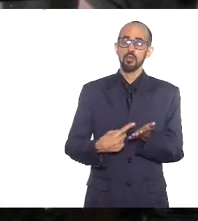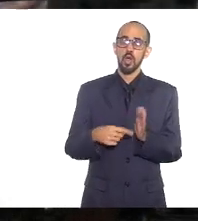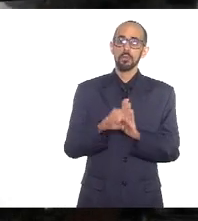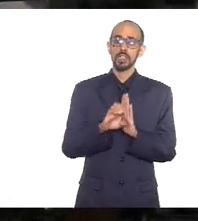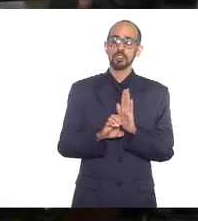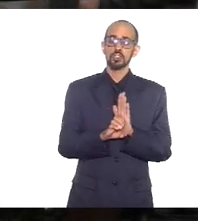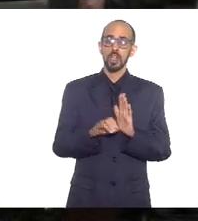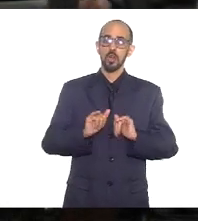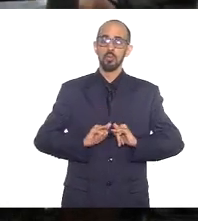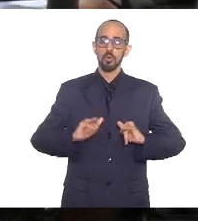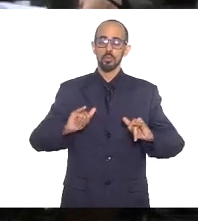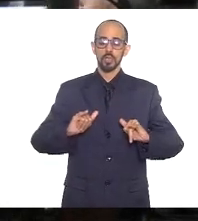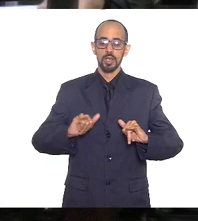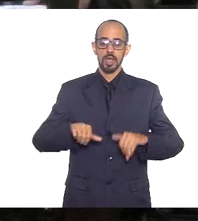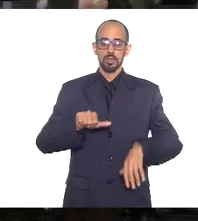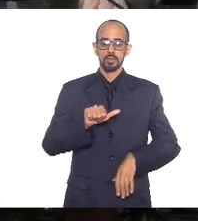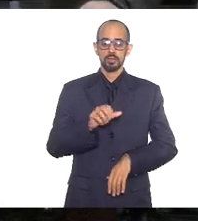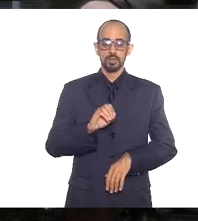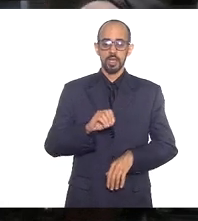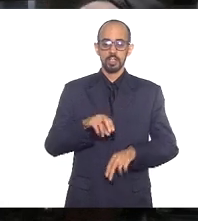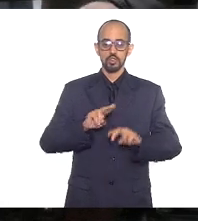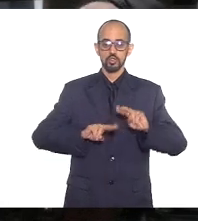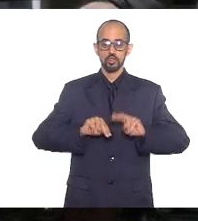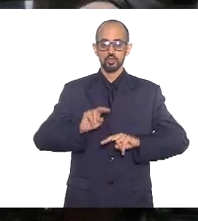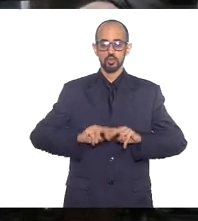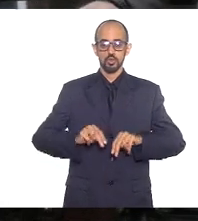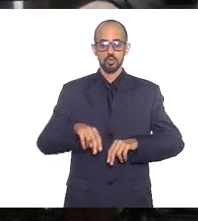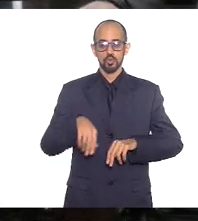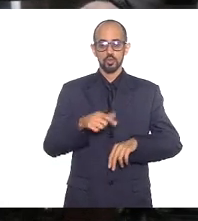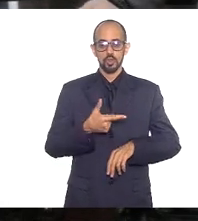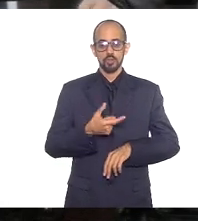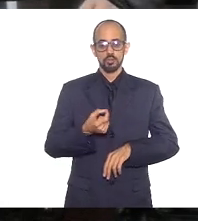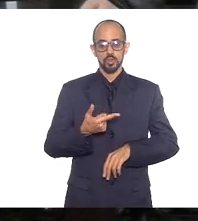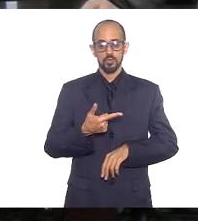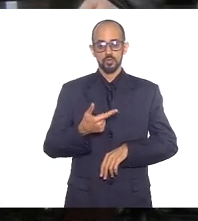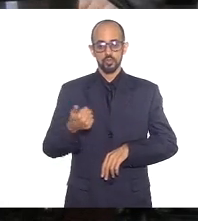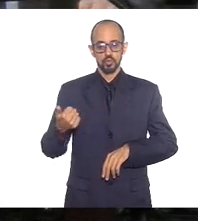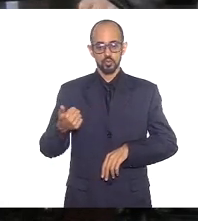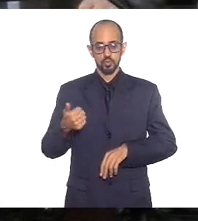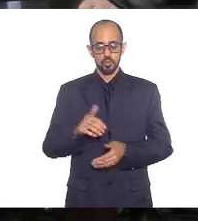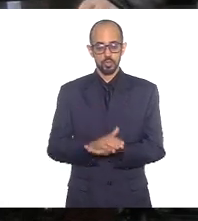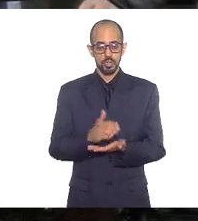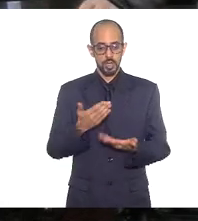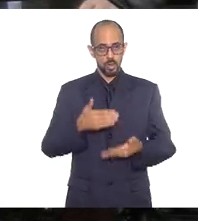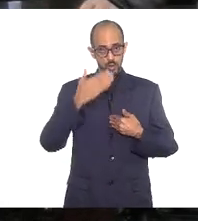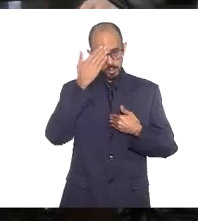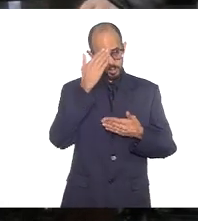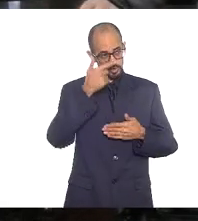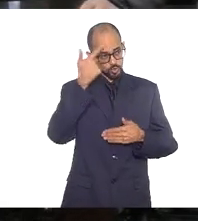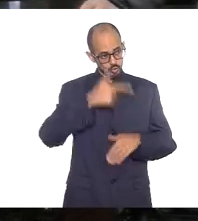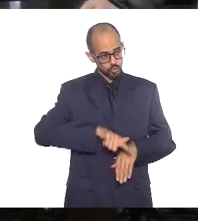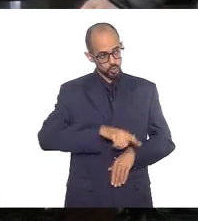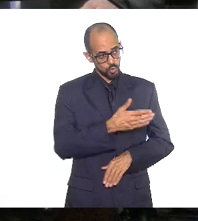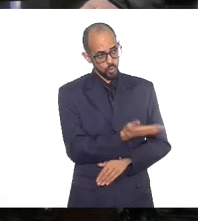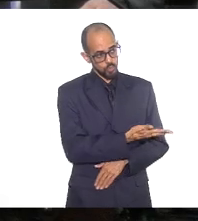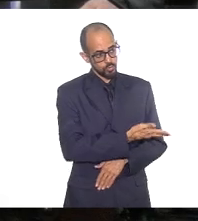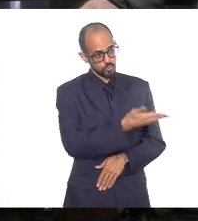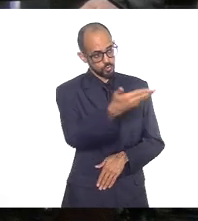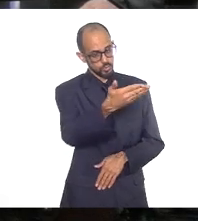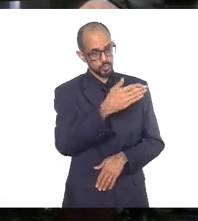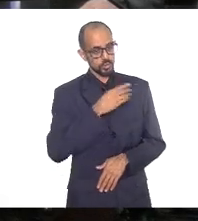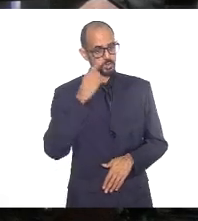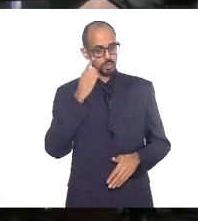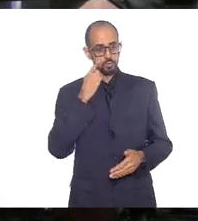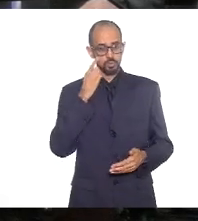publicado em 10 de junho de 2021. Quero agradecer mais uma vez a presença dos senhores